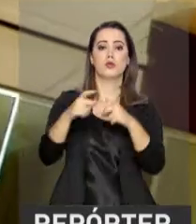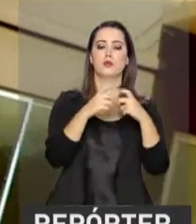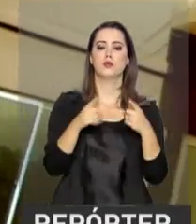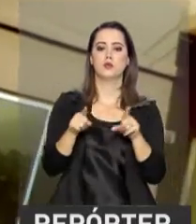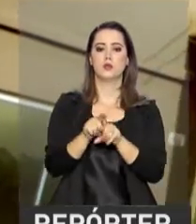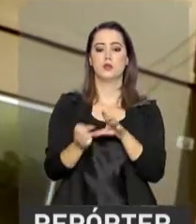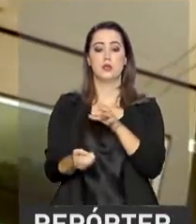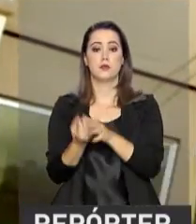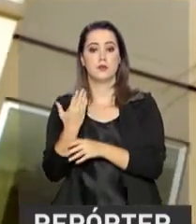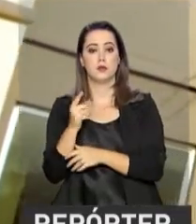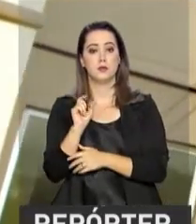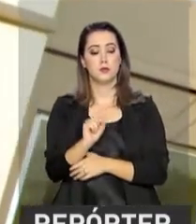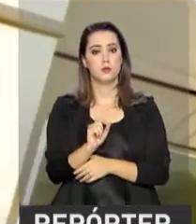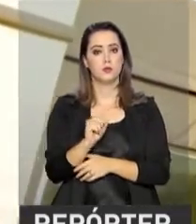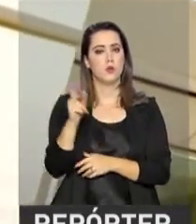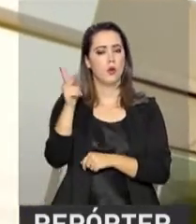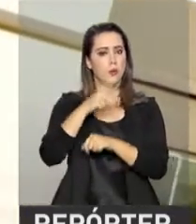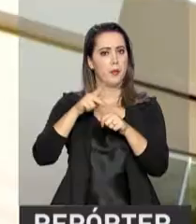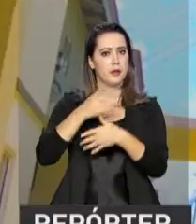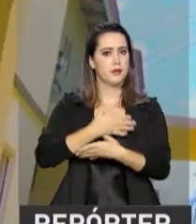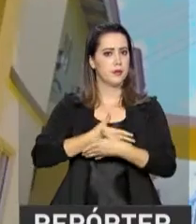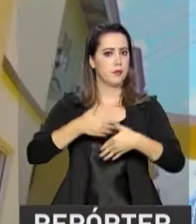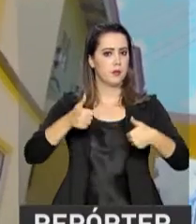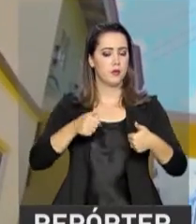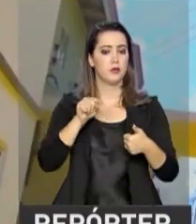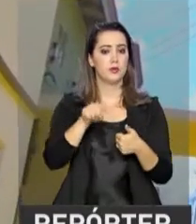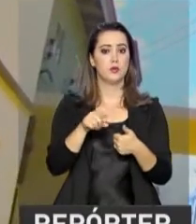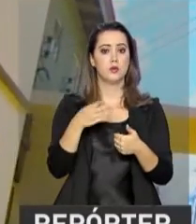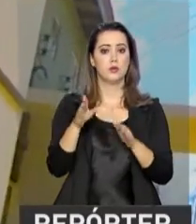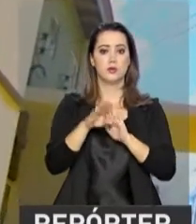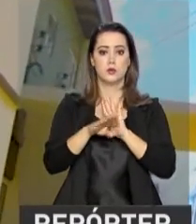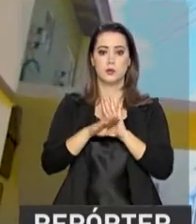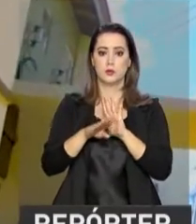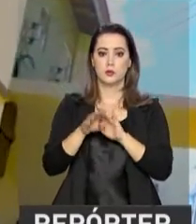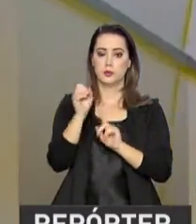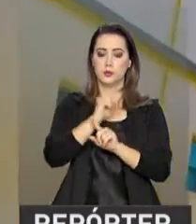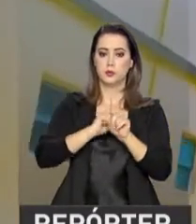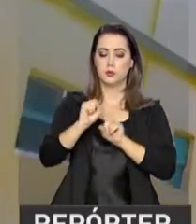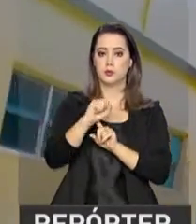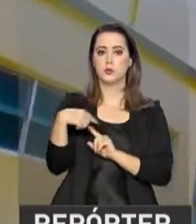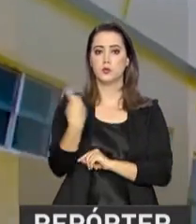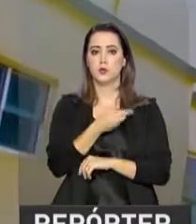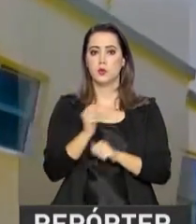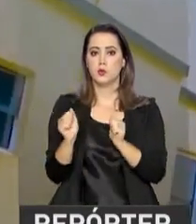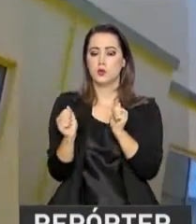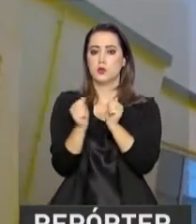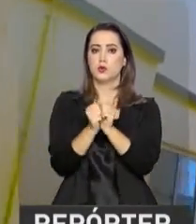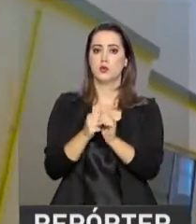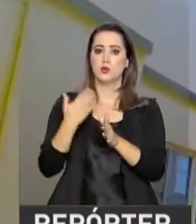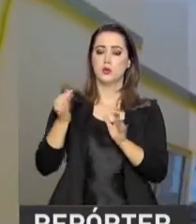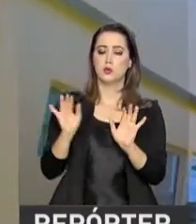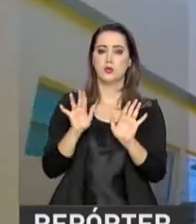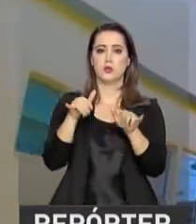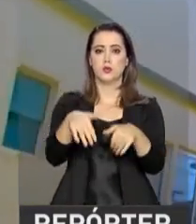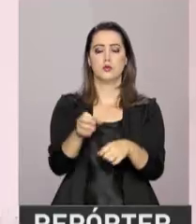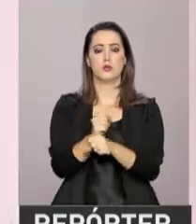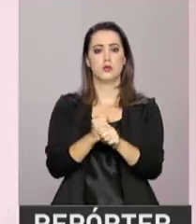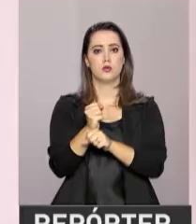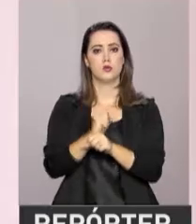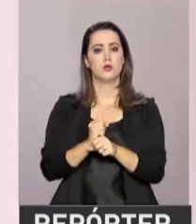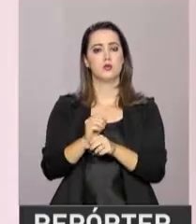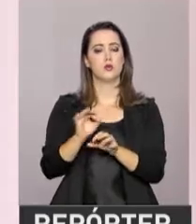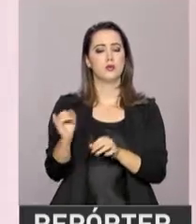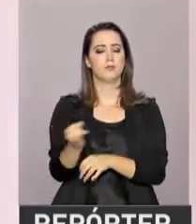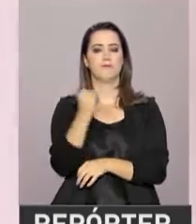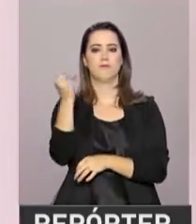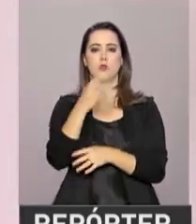foram criados o país está melhorando e com os programas sociais estamos juntos encerrando este ano com chave